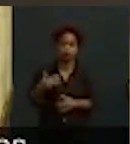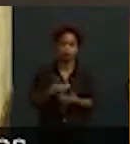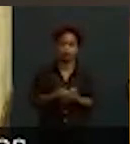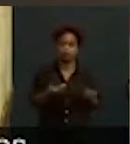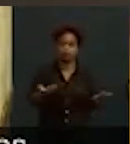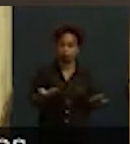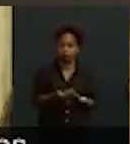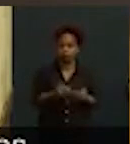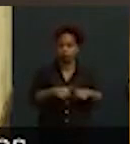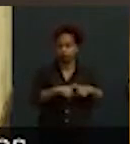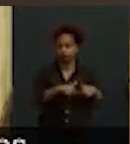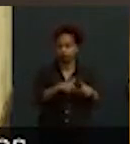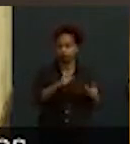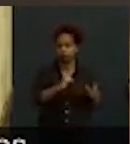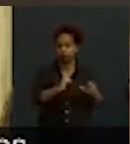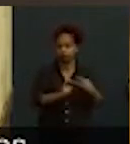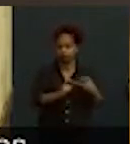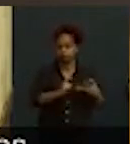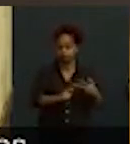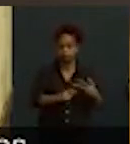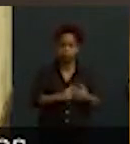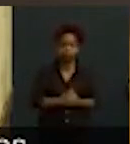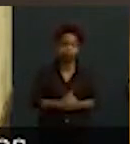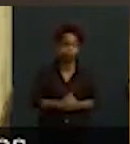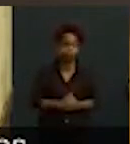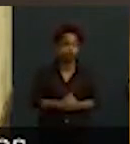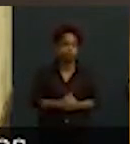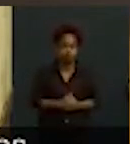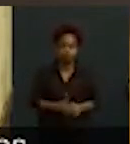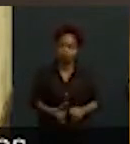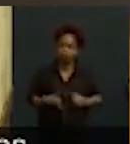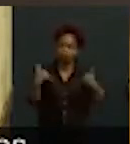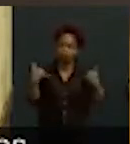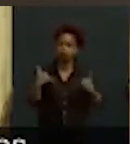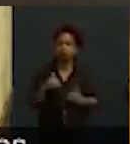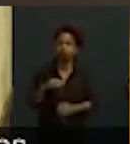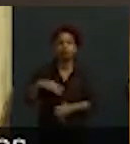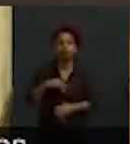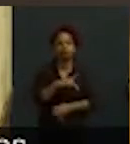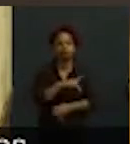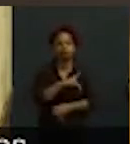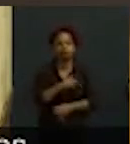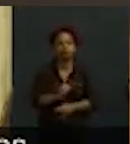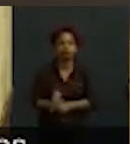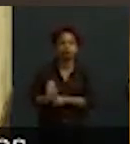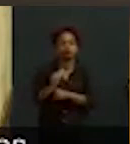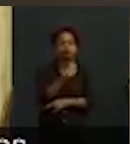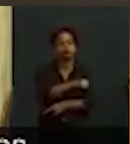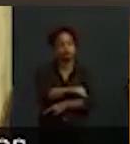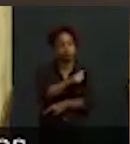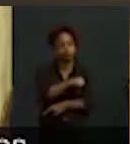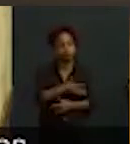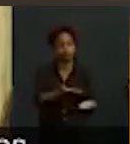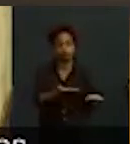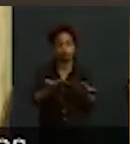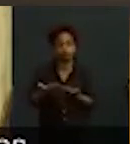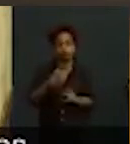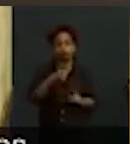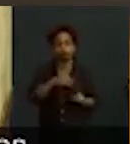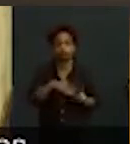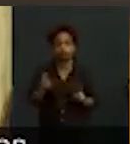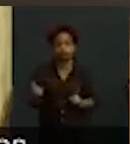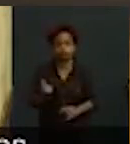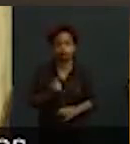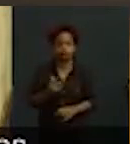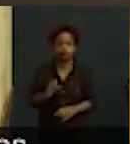executiva. É com muita honra que o Ministério Público do Estado do Rio de Janeiro convida a servidora